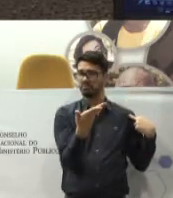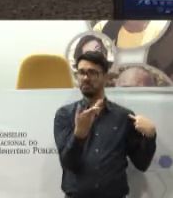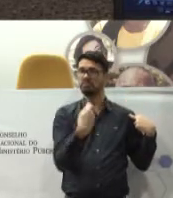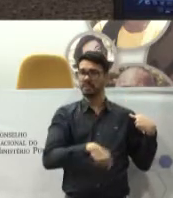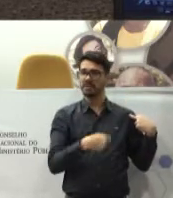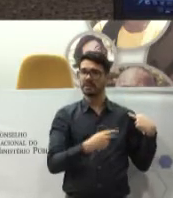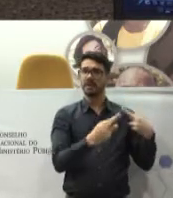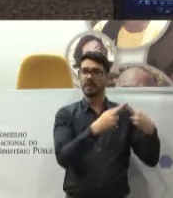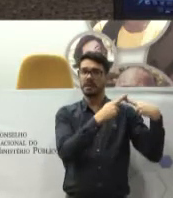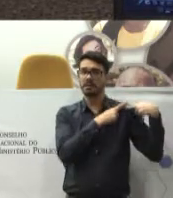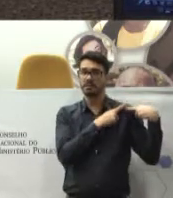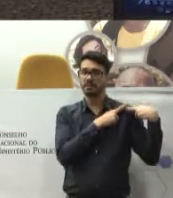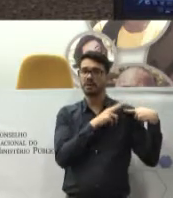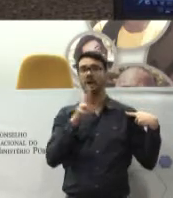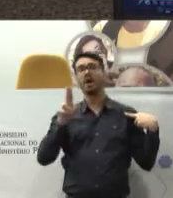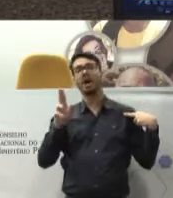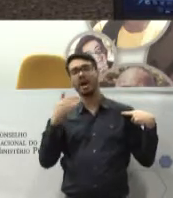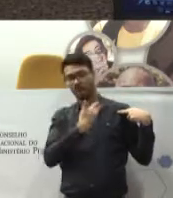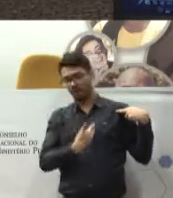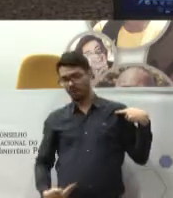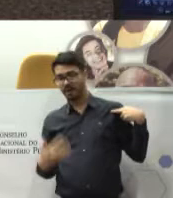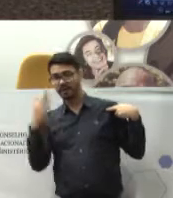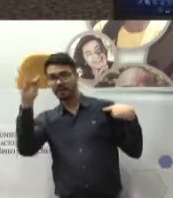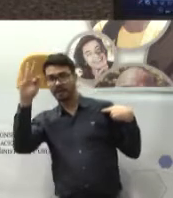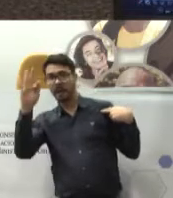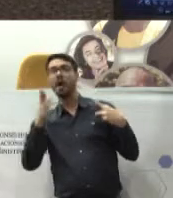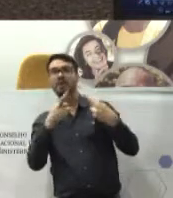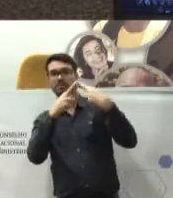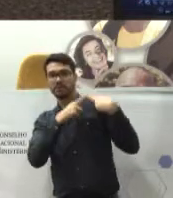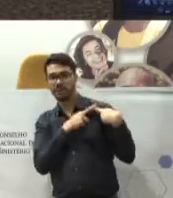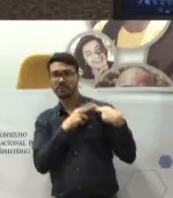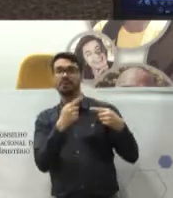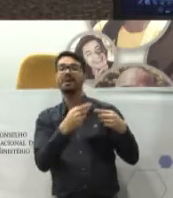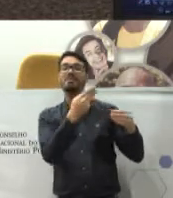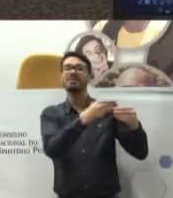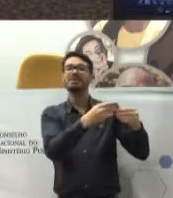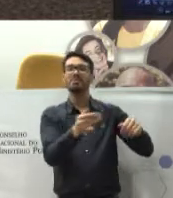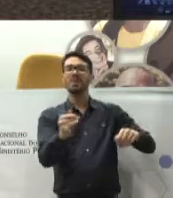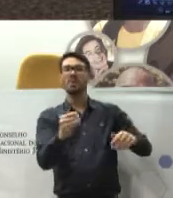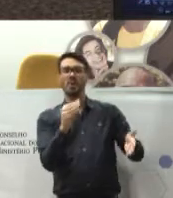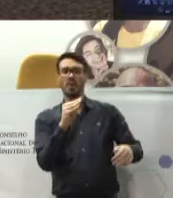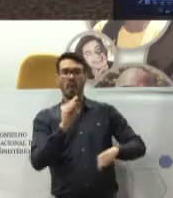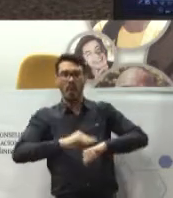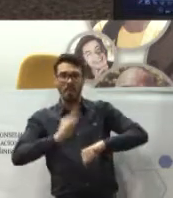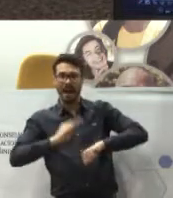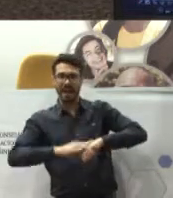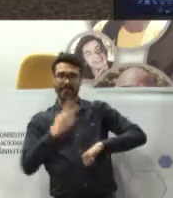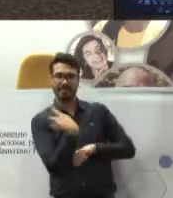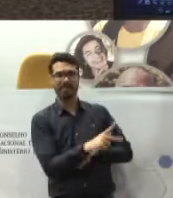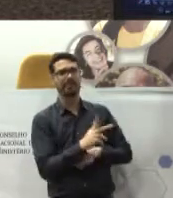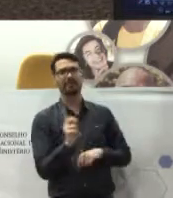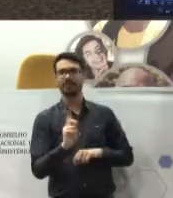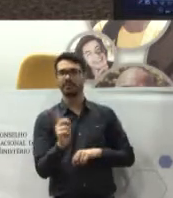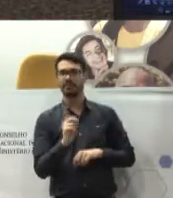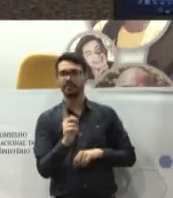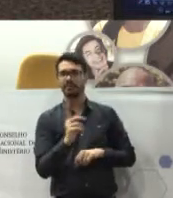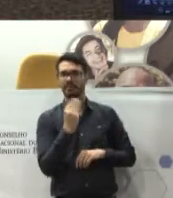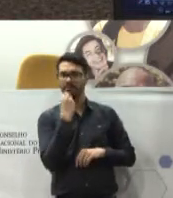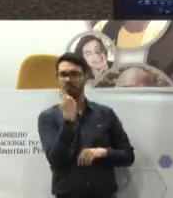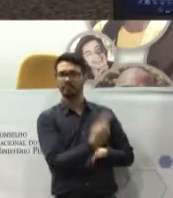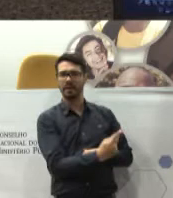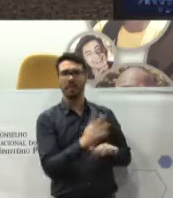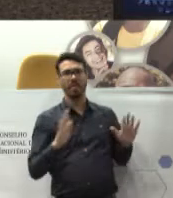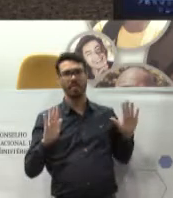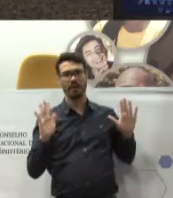posição dele. Chama a União para o processo. Que o município pequeno não pode incorporar. Não pode, até pode. Pode, com o IPTU